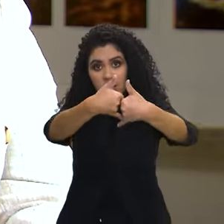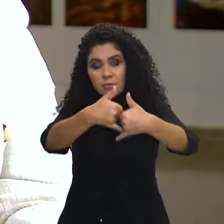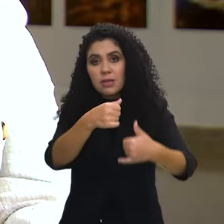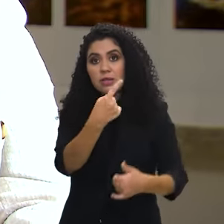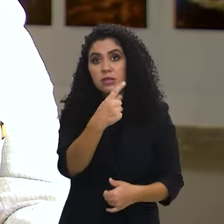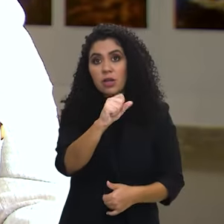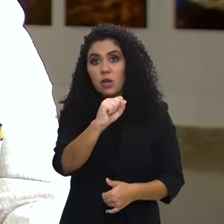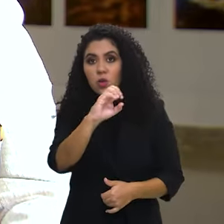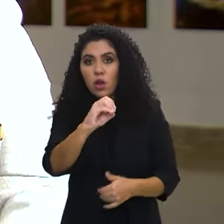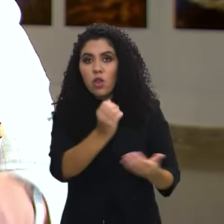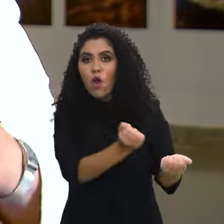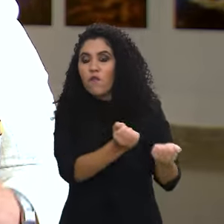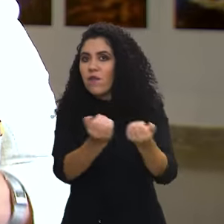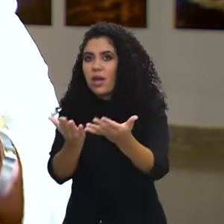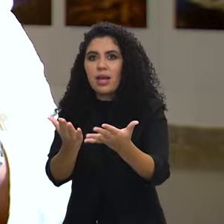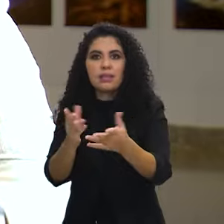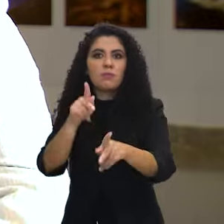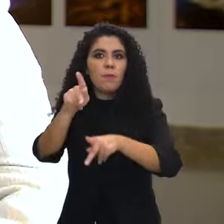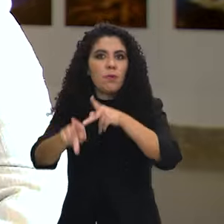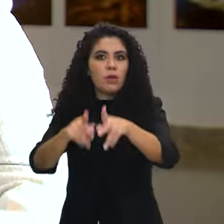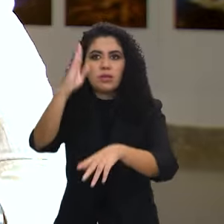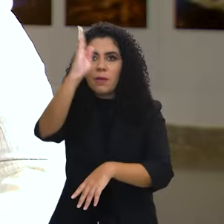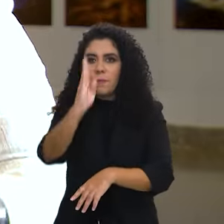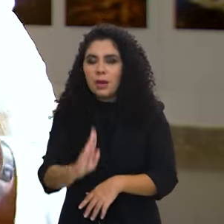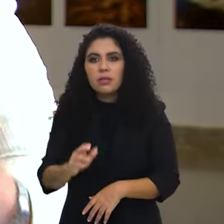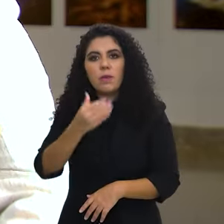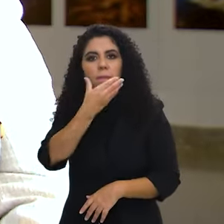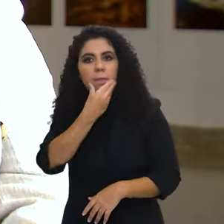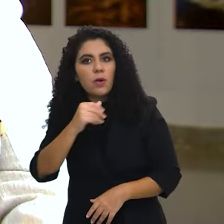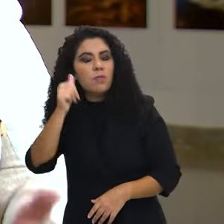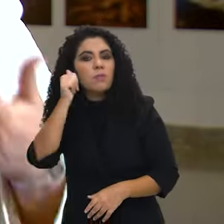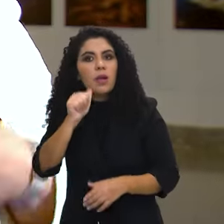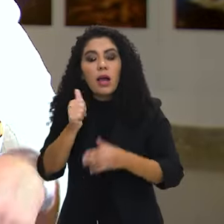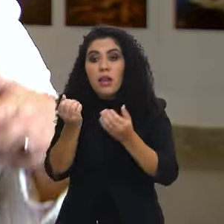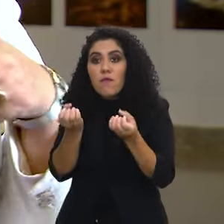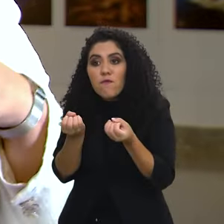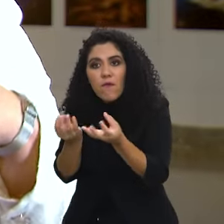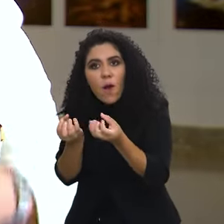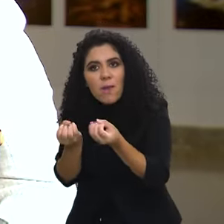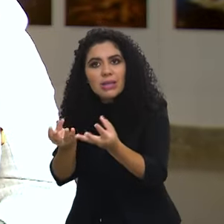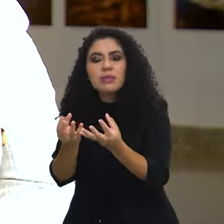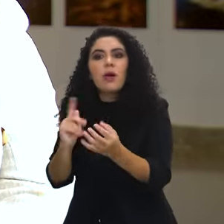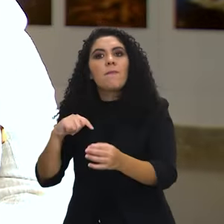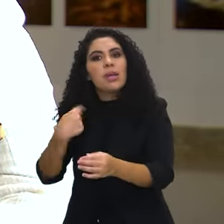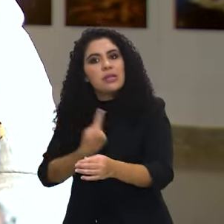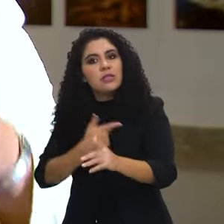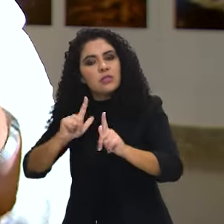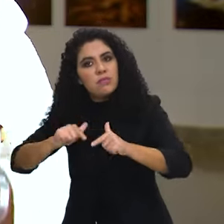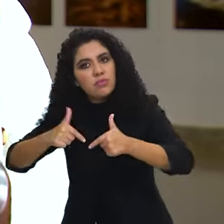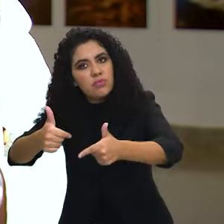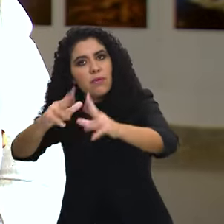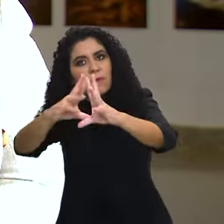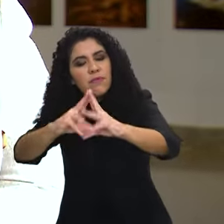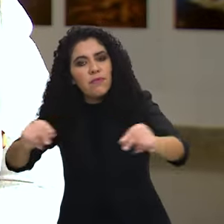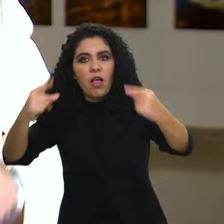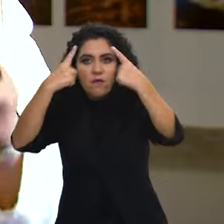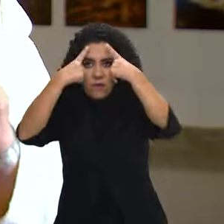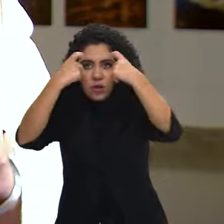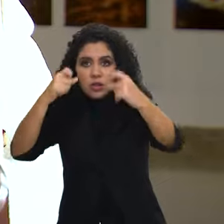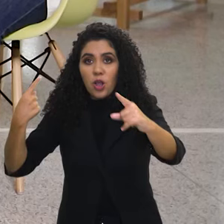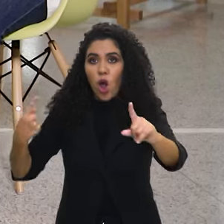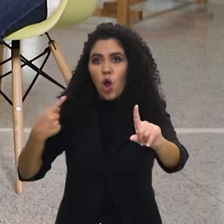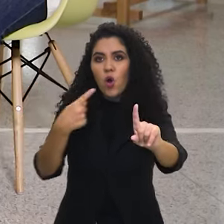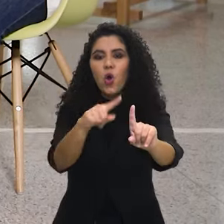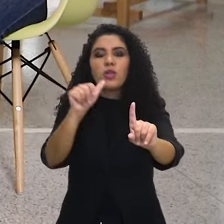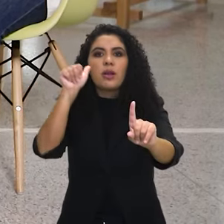toda a população brasileira homens e mulheres informações para que nós possamos enfrentar a violência contra as mulheres